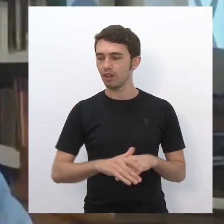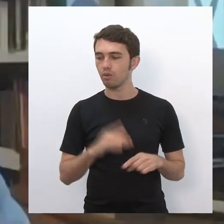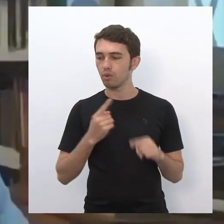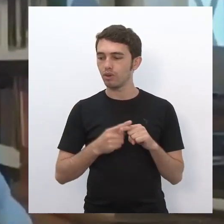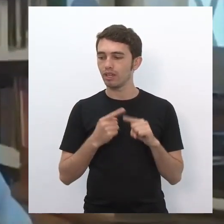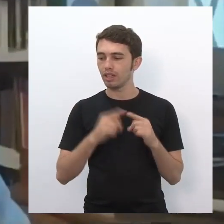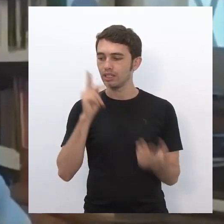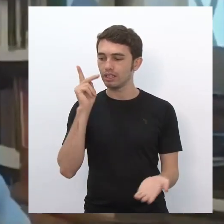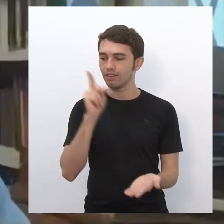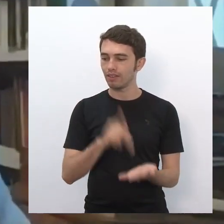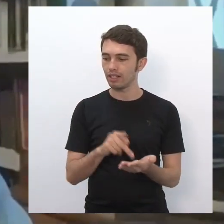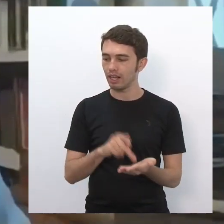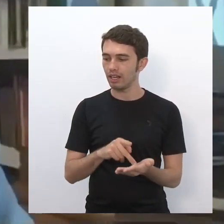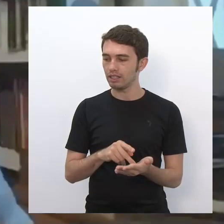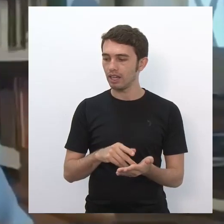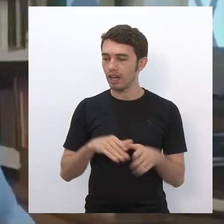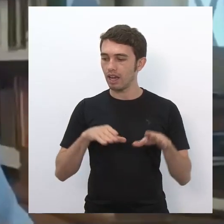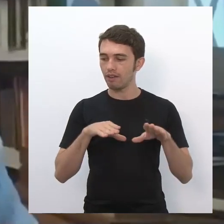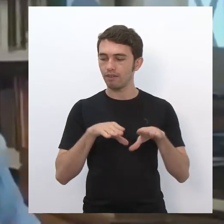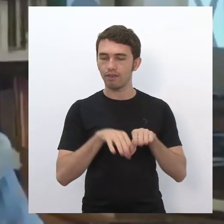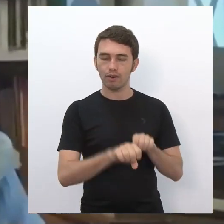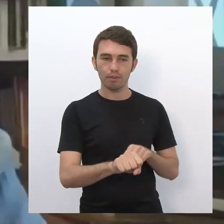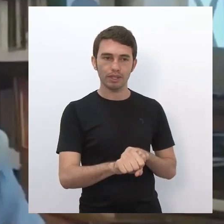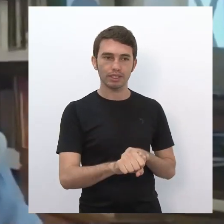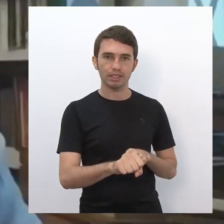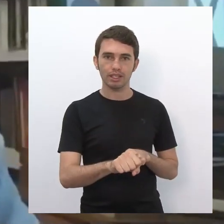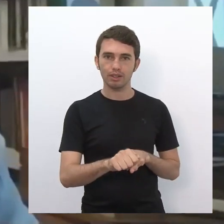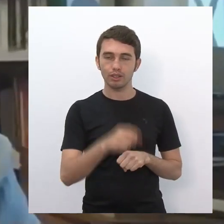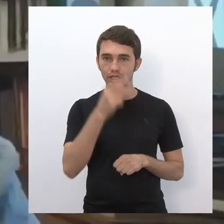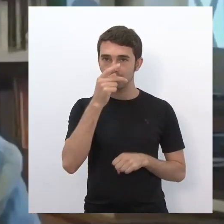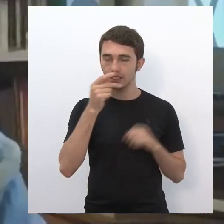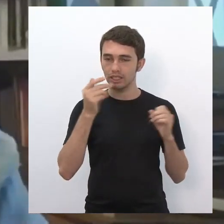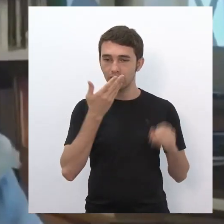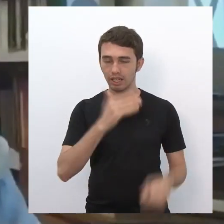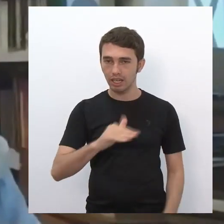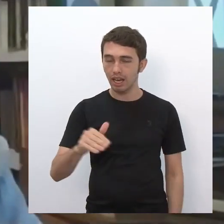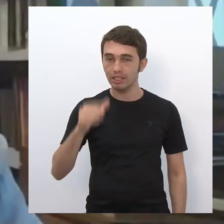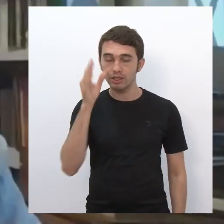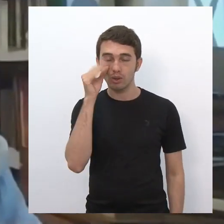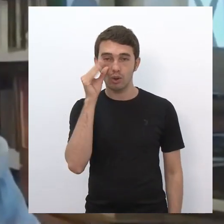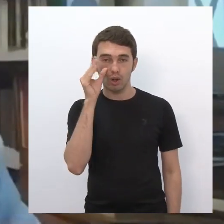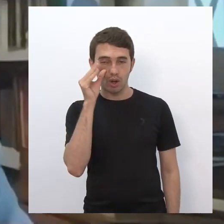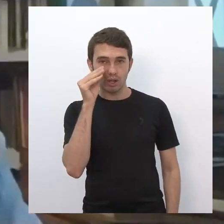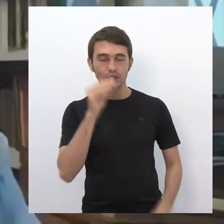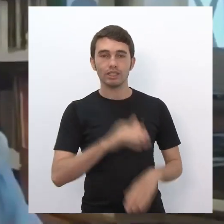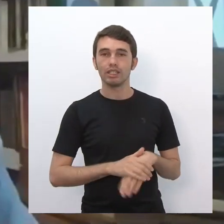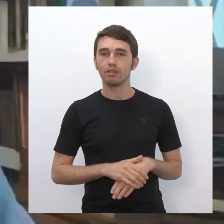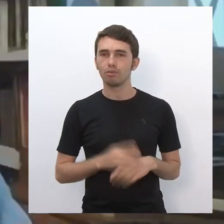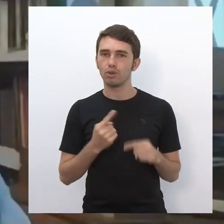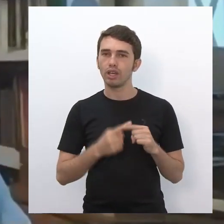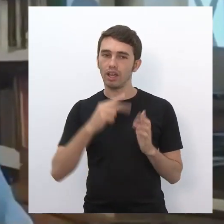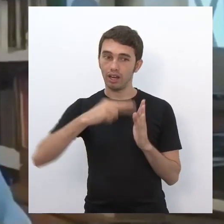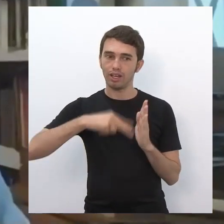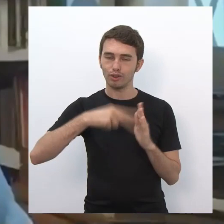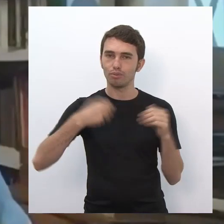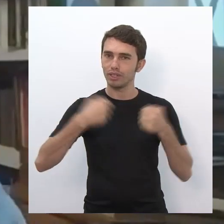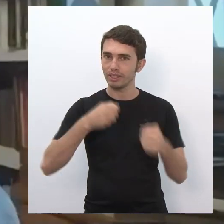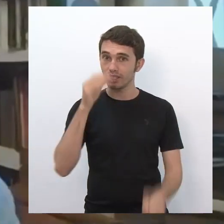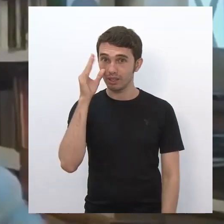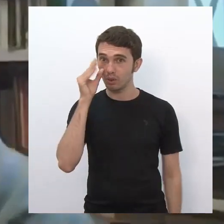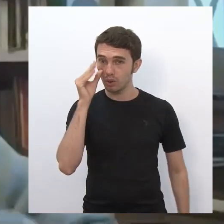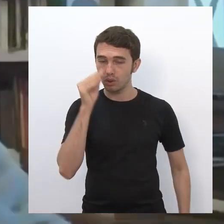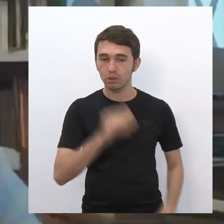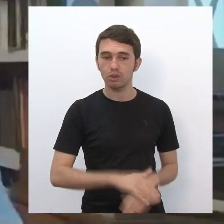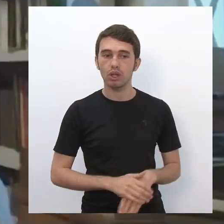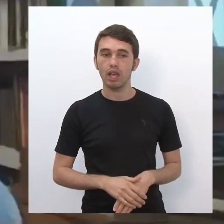fato, a formação de crianças curiosas, porque leitor tem que ser curioso, né?